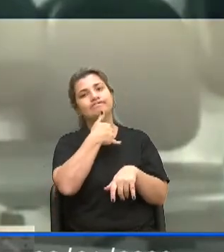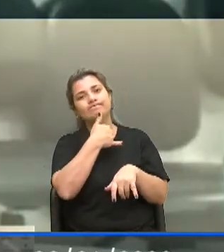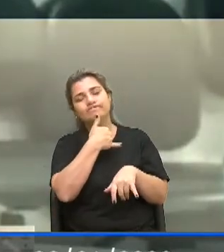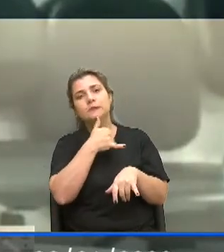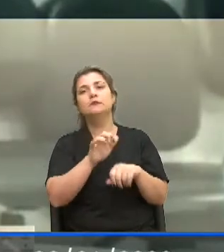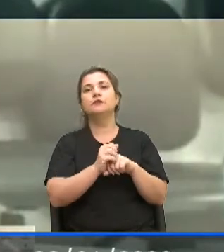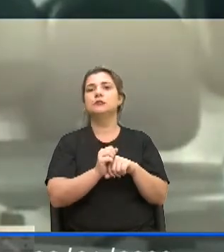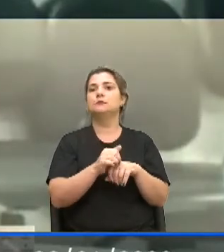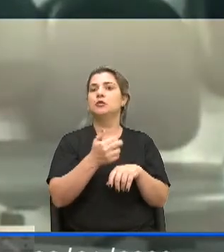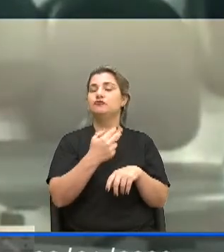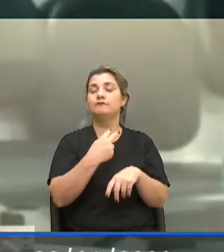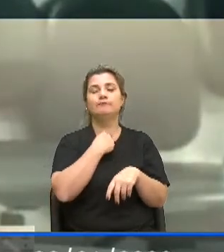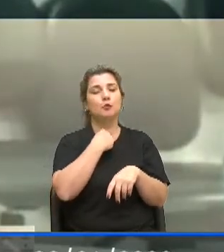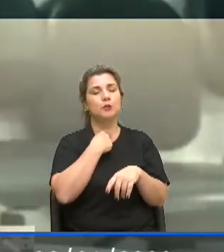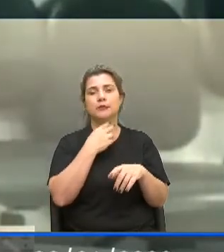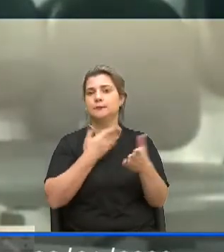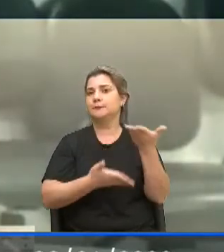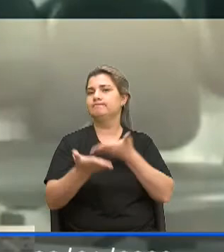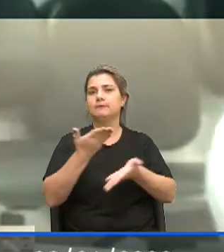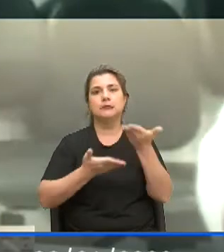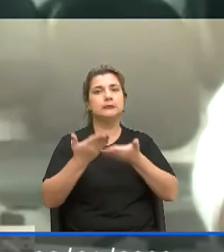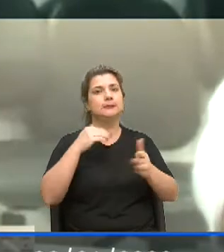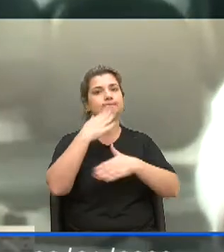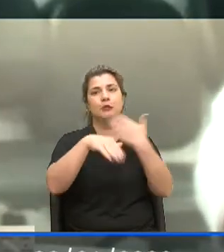Ministério, certamente. Obrigada.